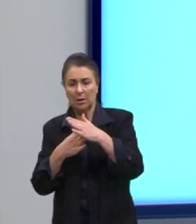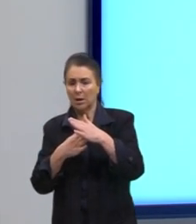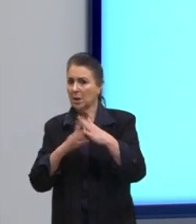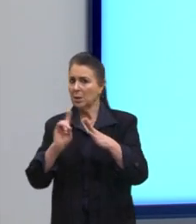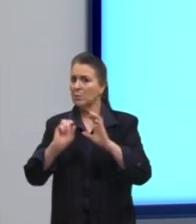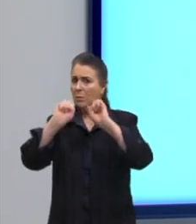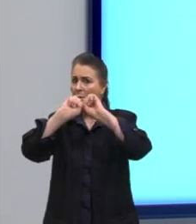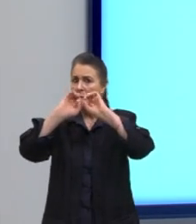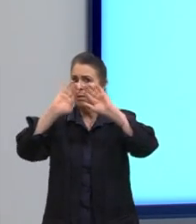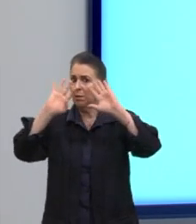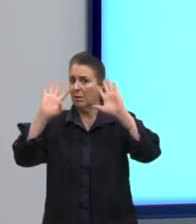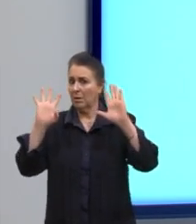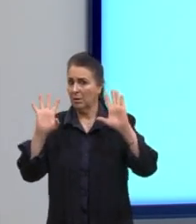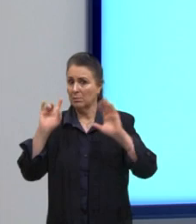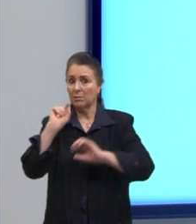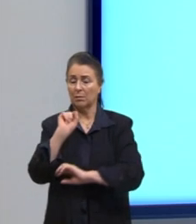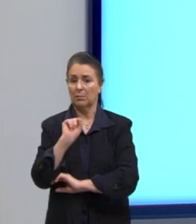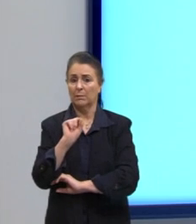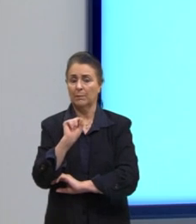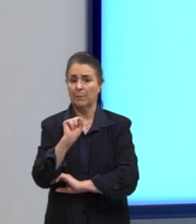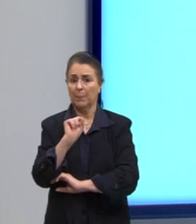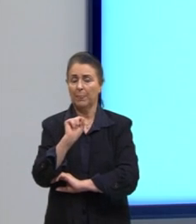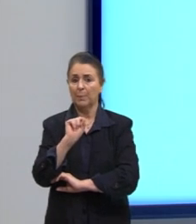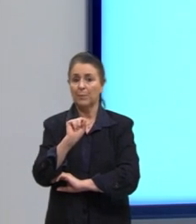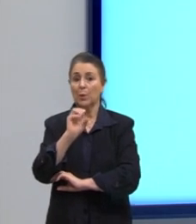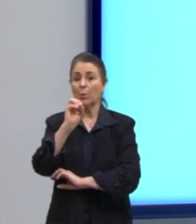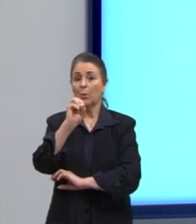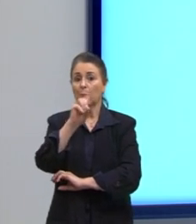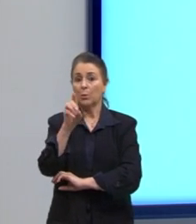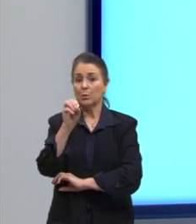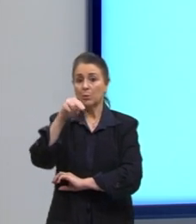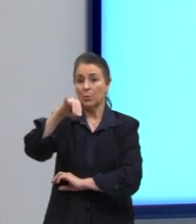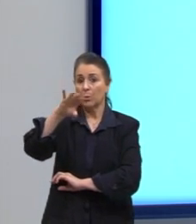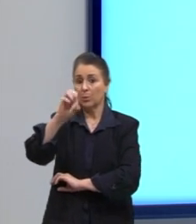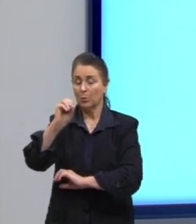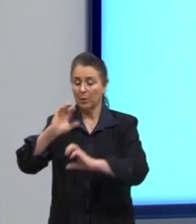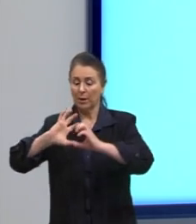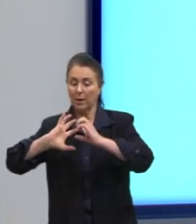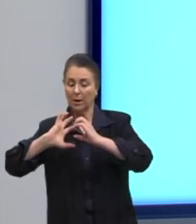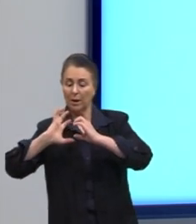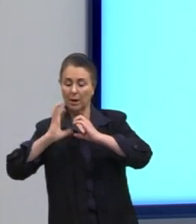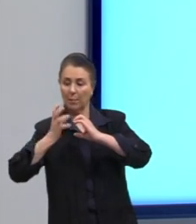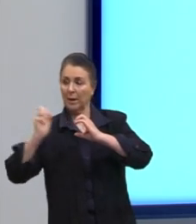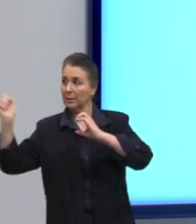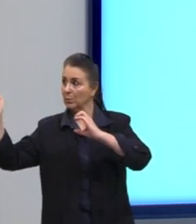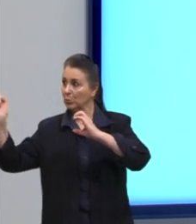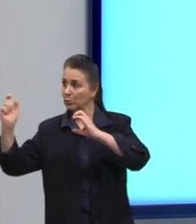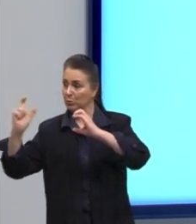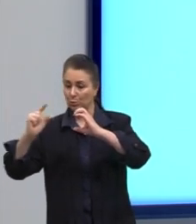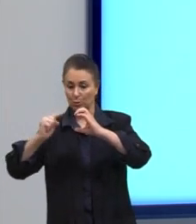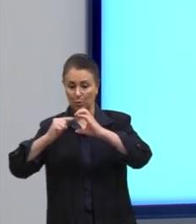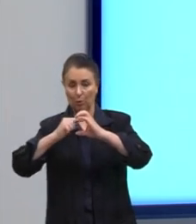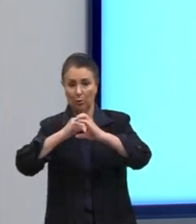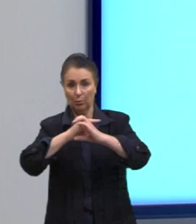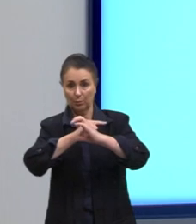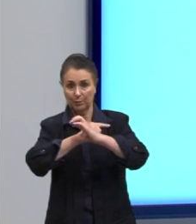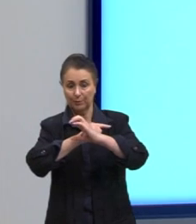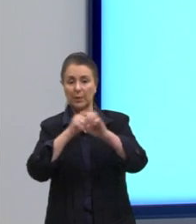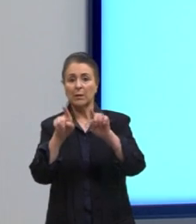como o ozônio né da camada de ozônio as questões